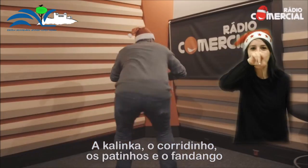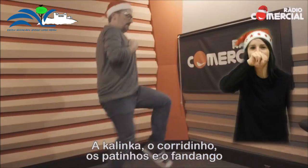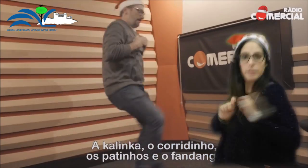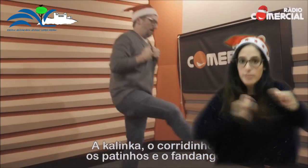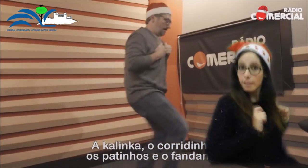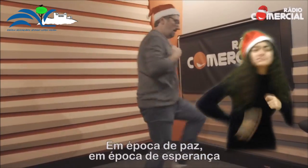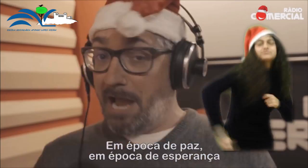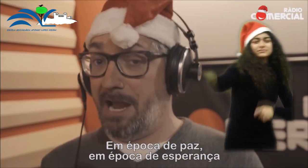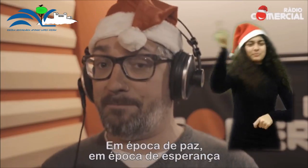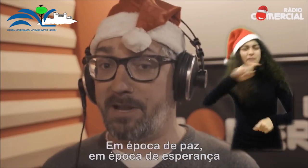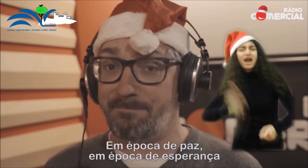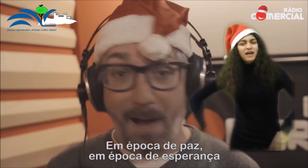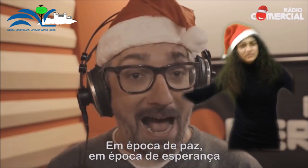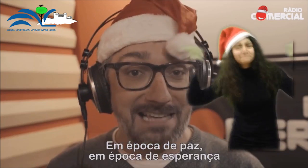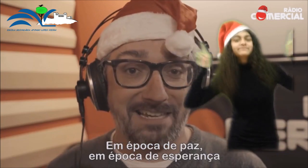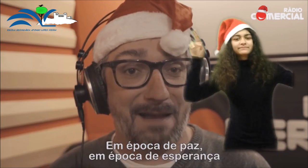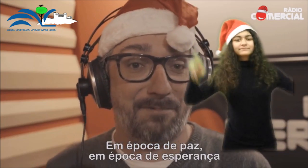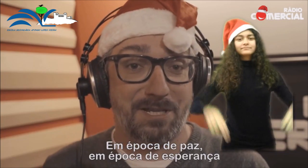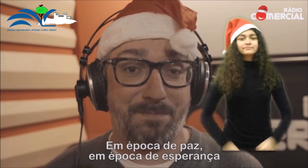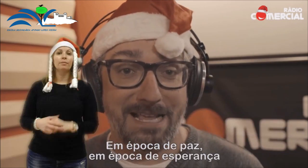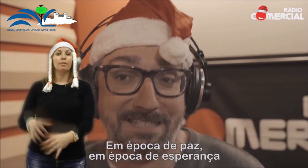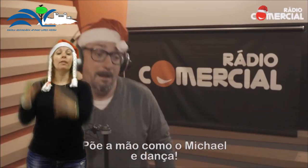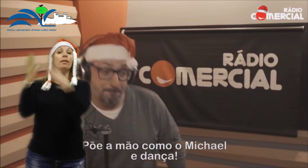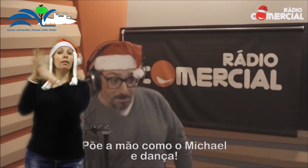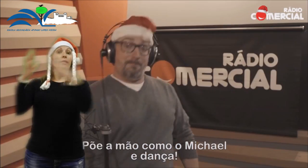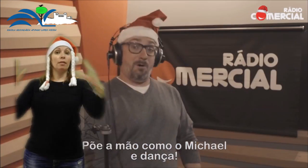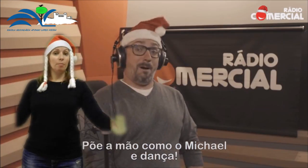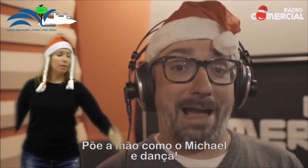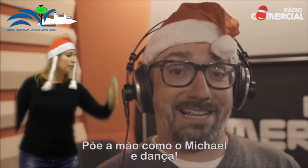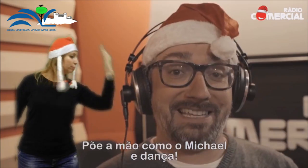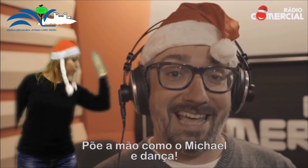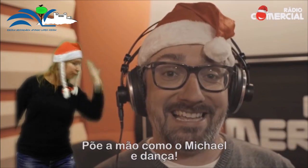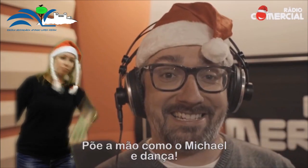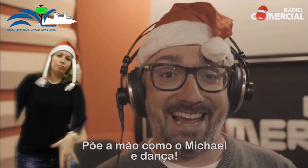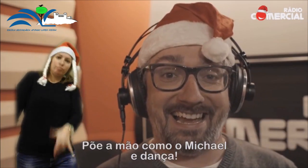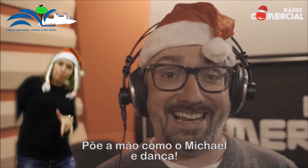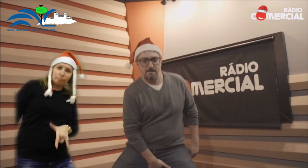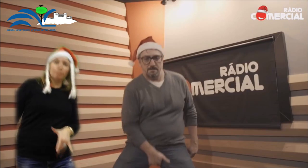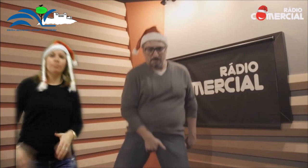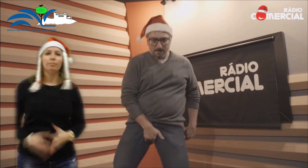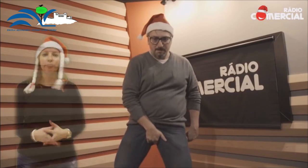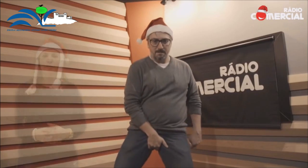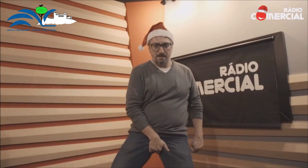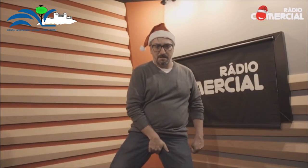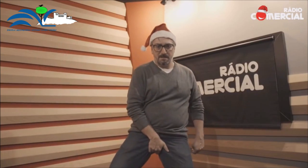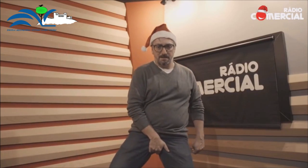os batemos e o pandango. Em época de paz, em época de esperança, põe a mão como o Michael e dança.